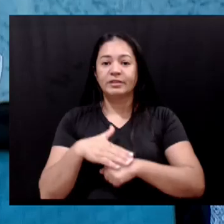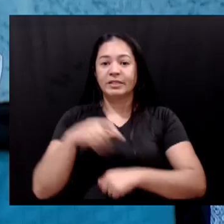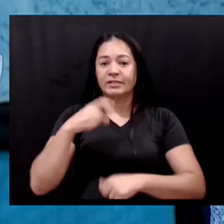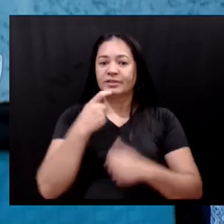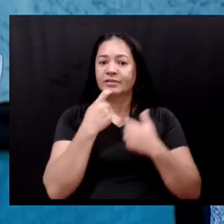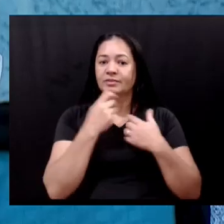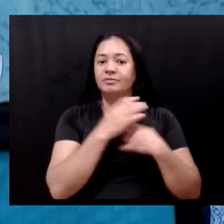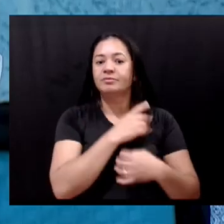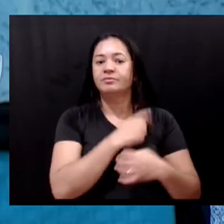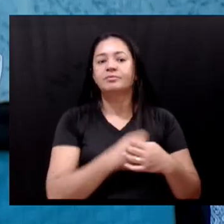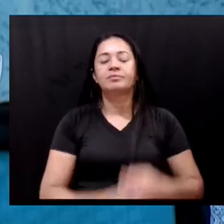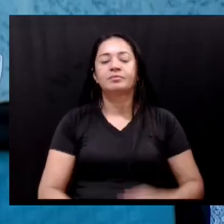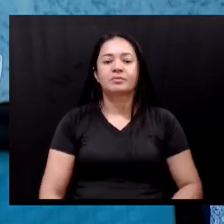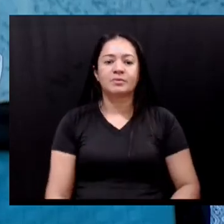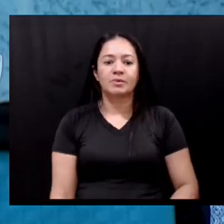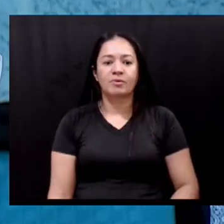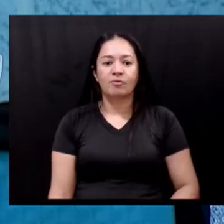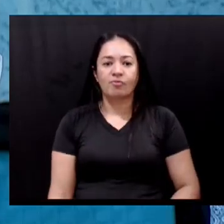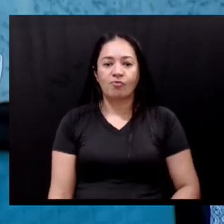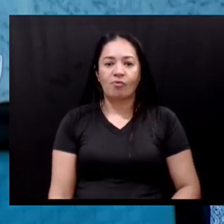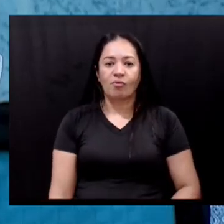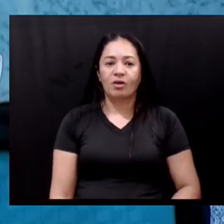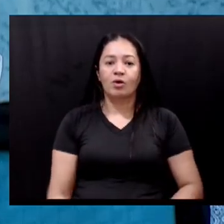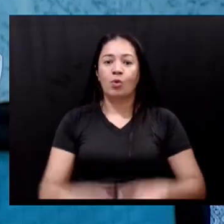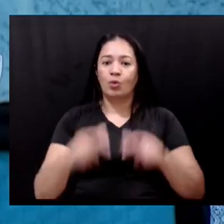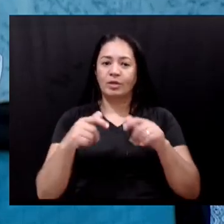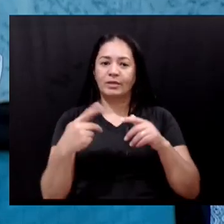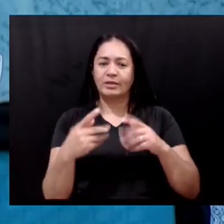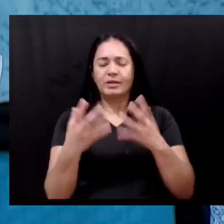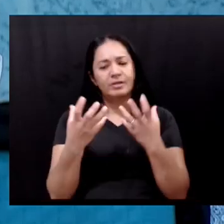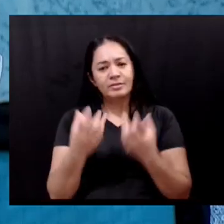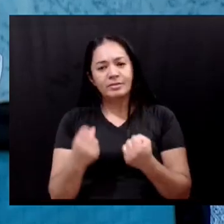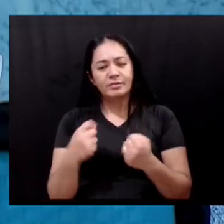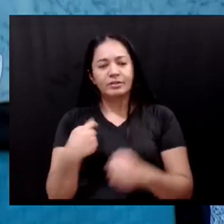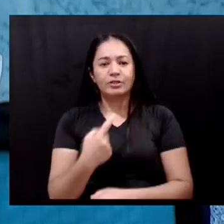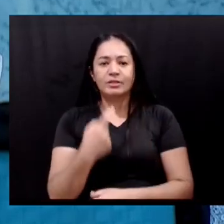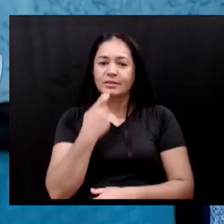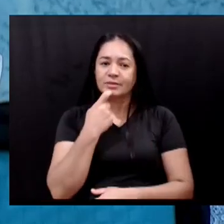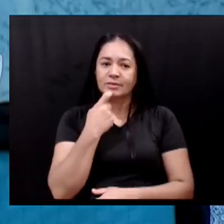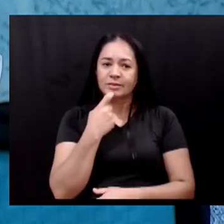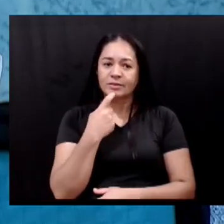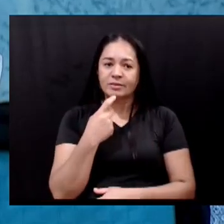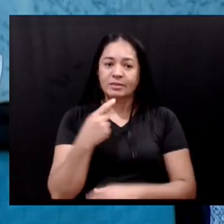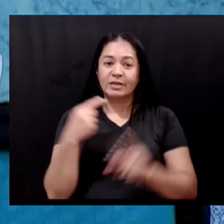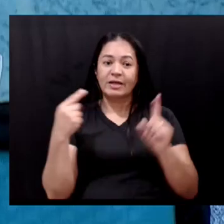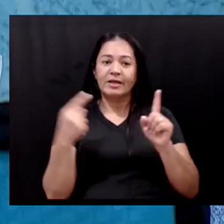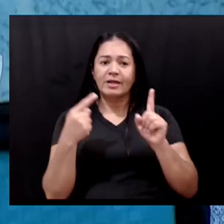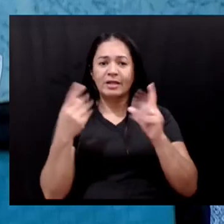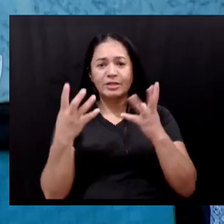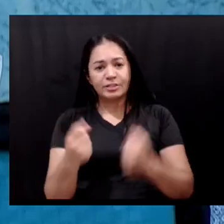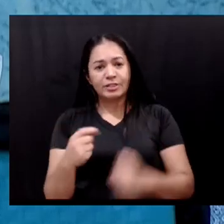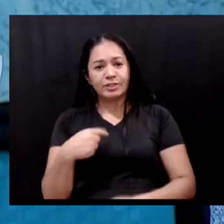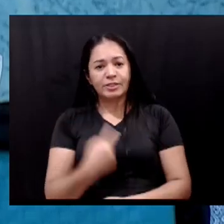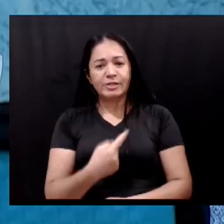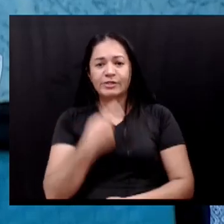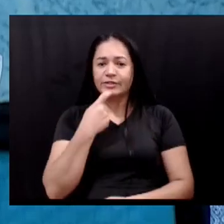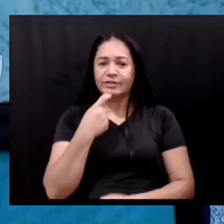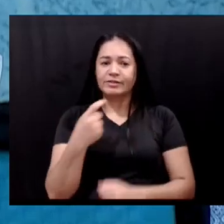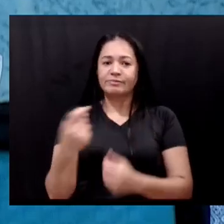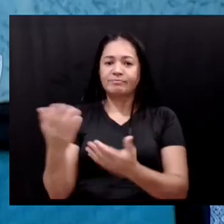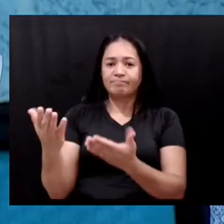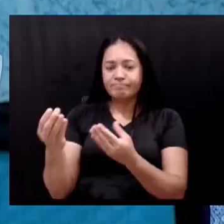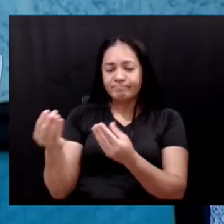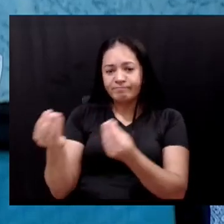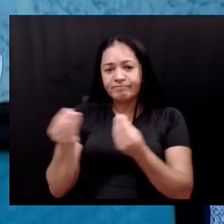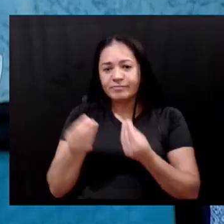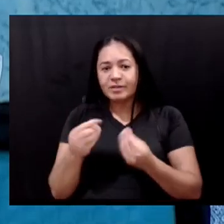sua terra e abraça a nossa cidade. E quando ele abraça a nossa cidade e traz, né, para a gente a possibilidade,